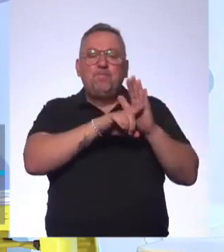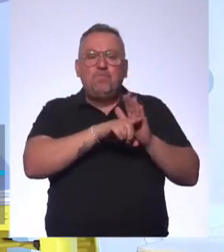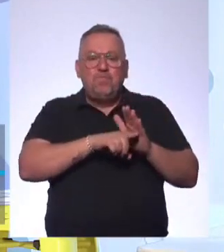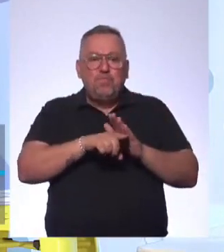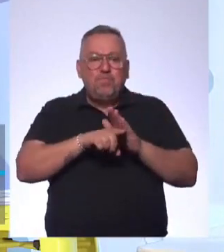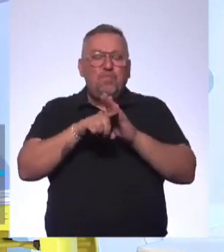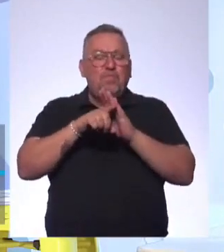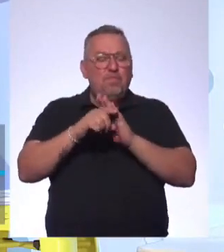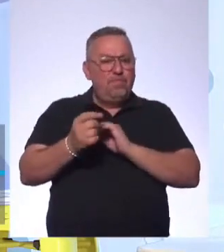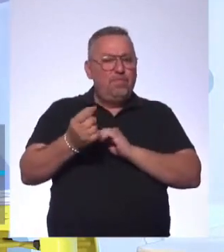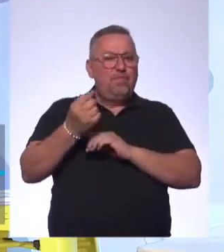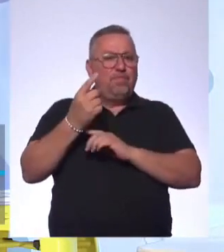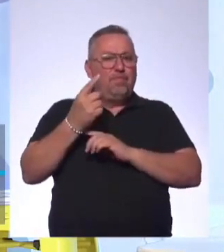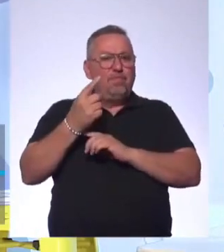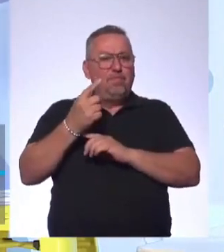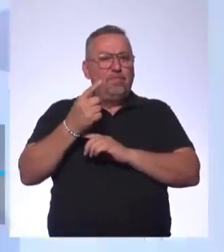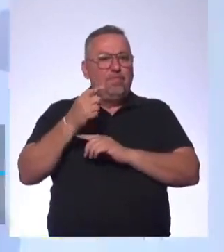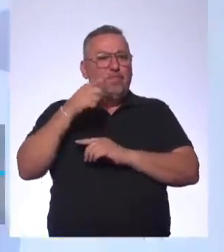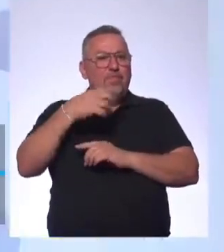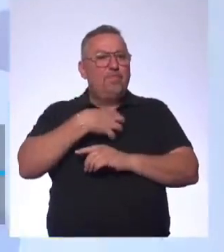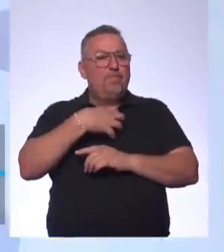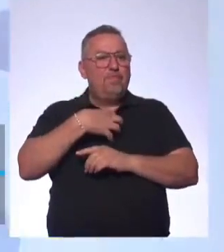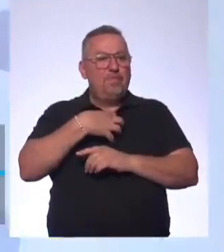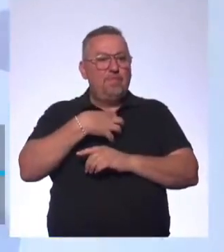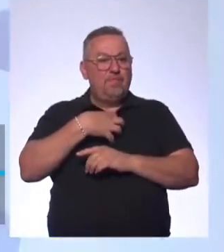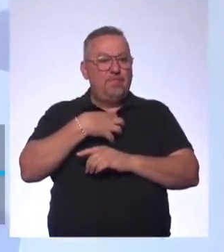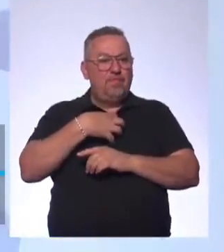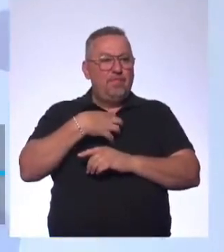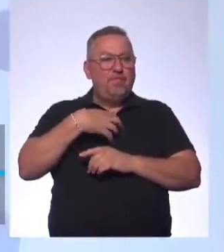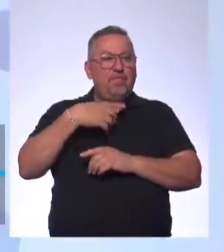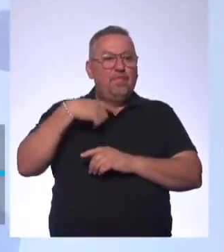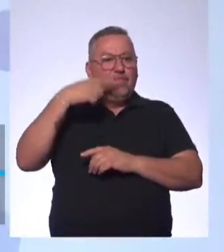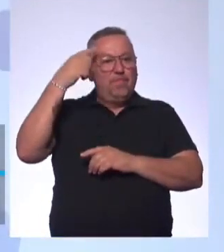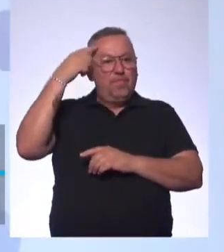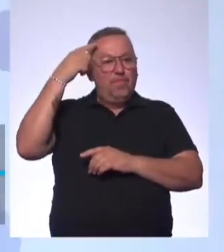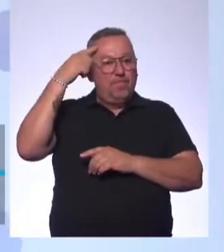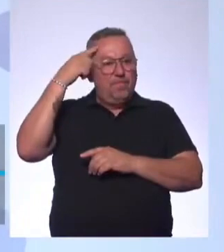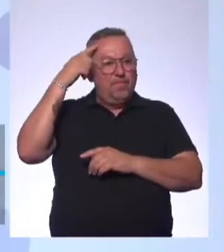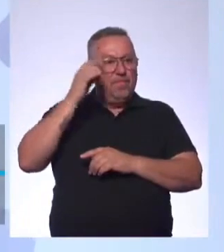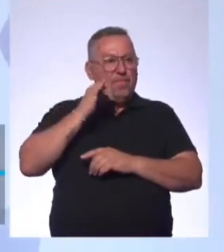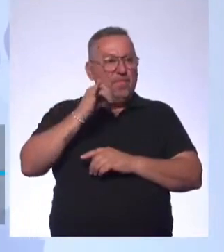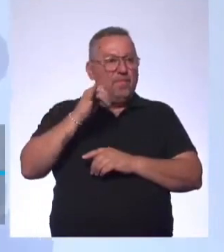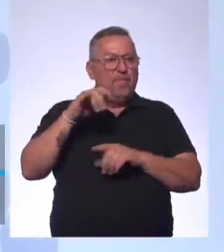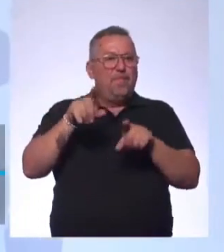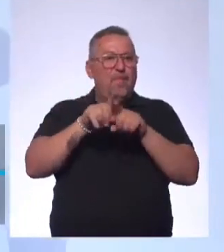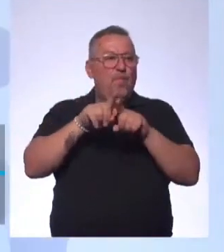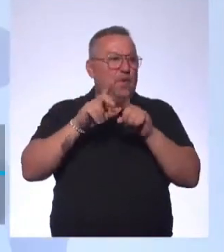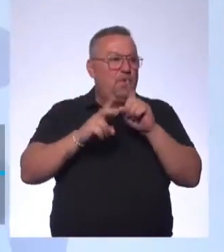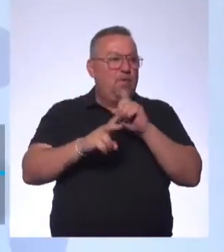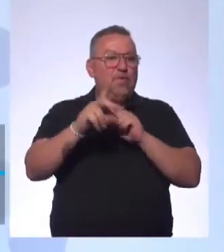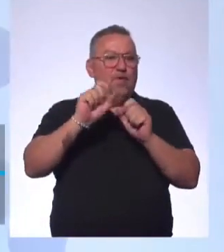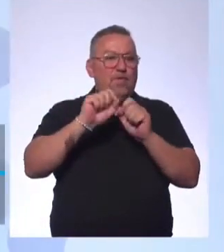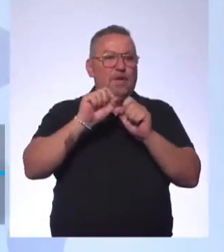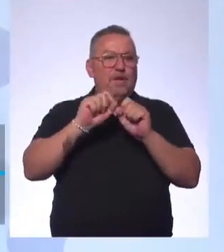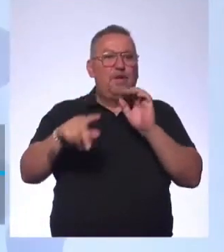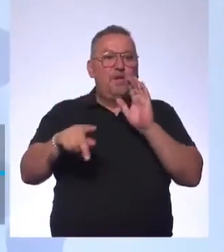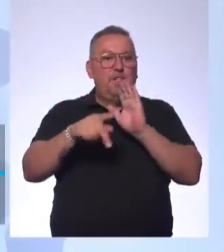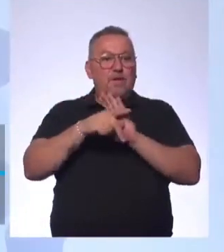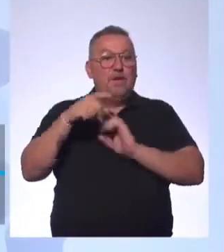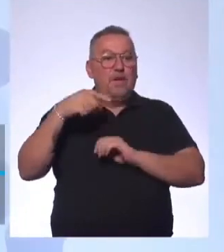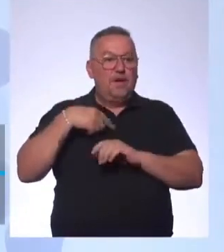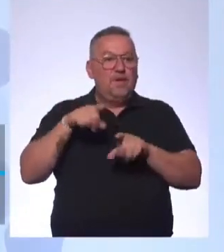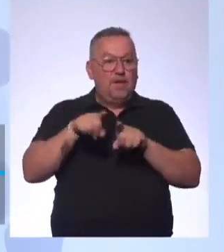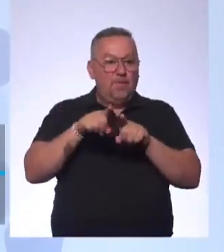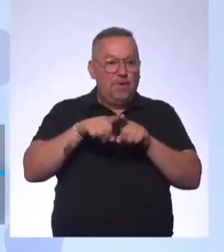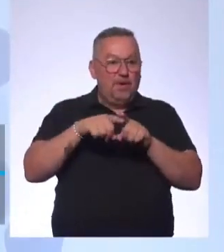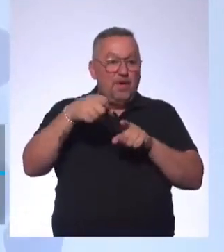um estranhamento, esse tipo de reflexão e esse dito popular, ele continua fazendo parte. Eu também,